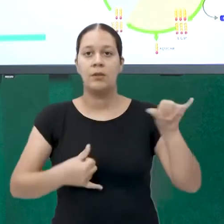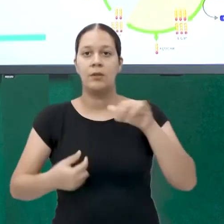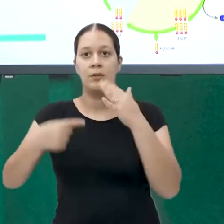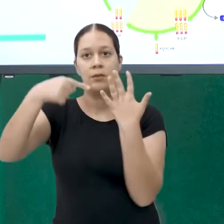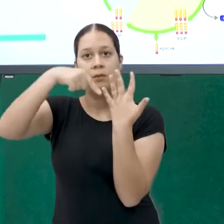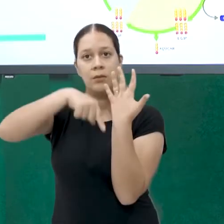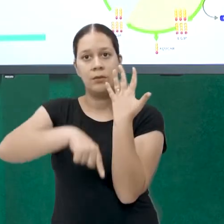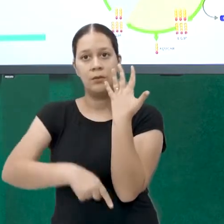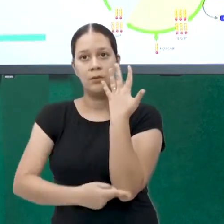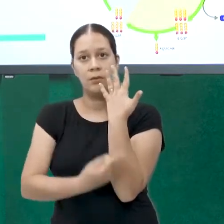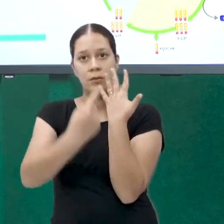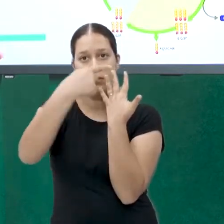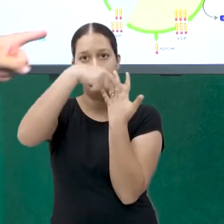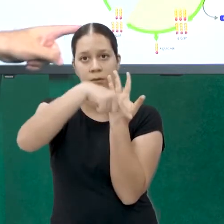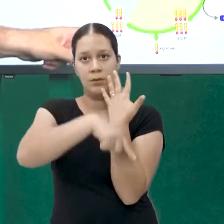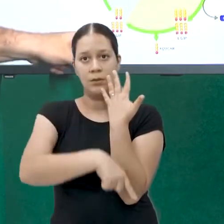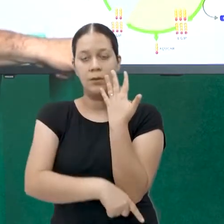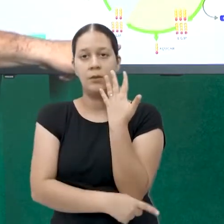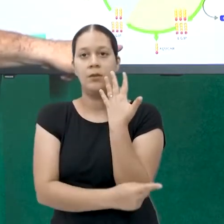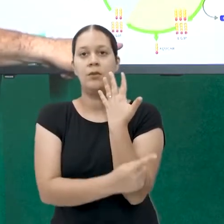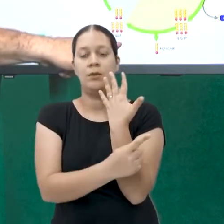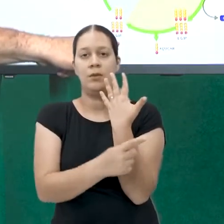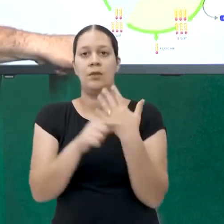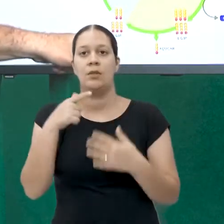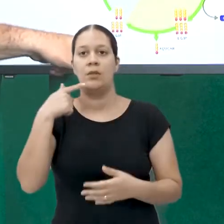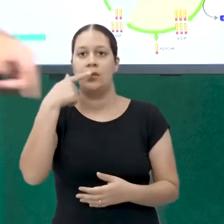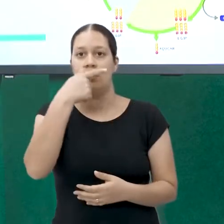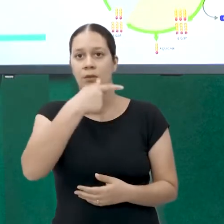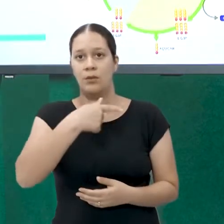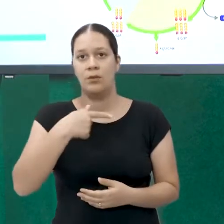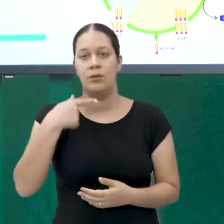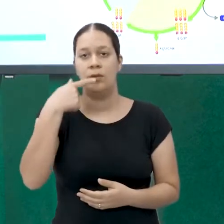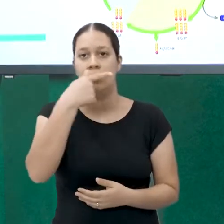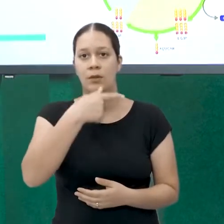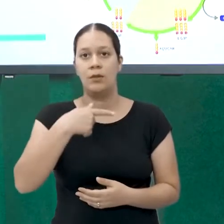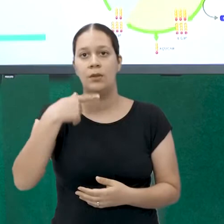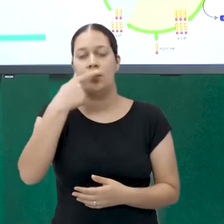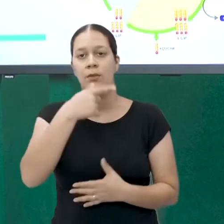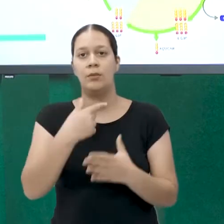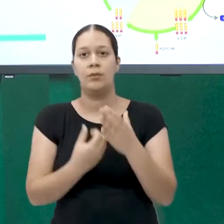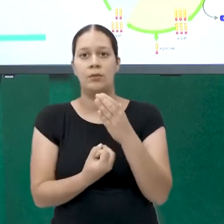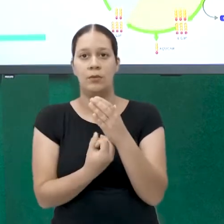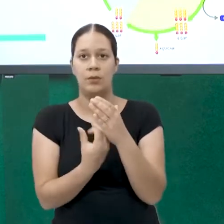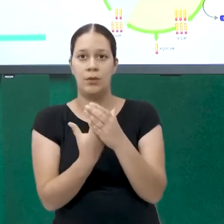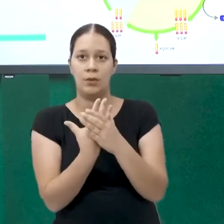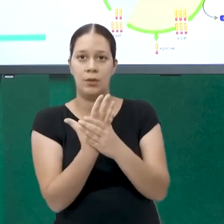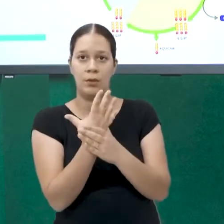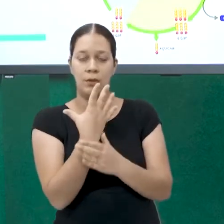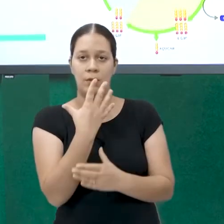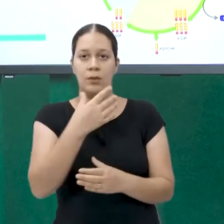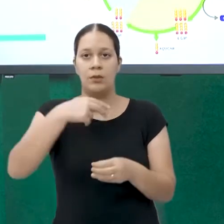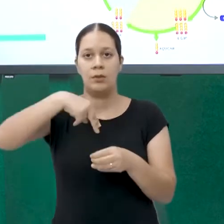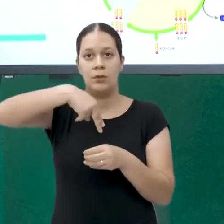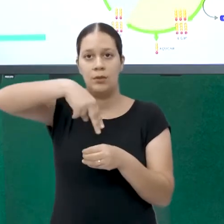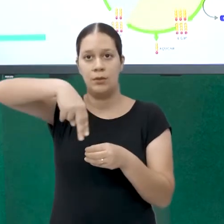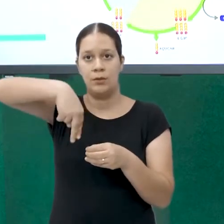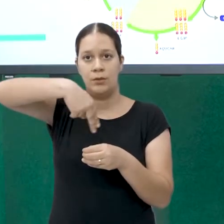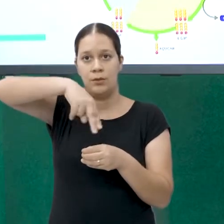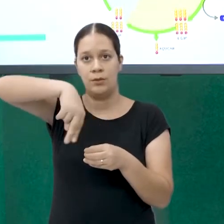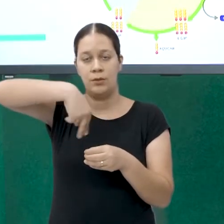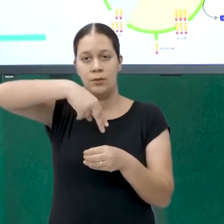que é justamente você produzir o quê? Glicose. E essa glicose é utilizada pela planta para